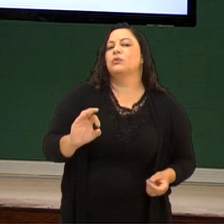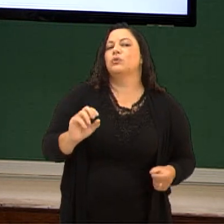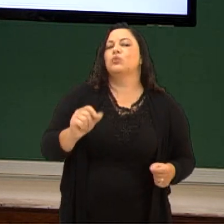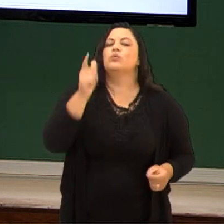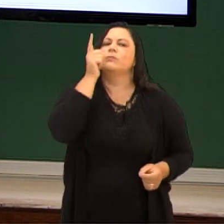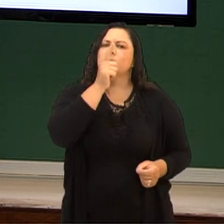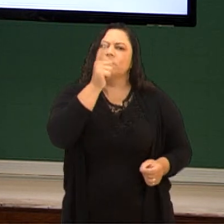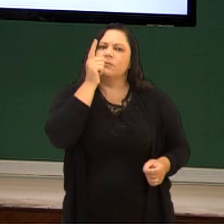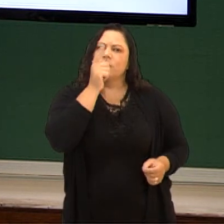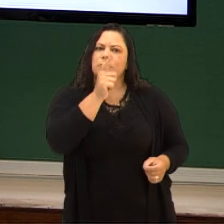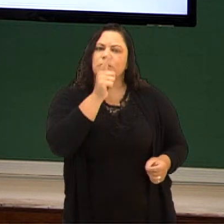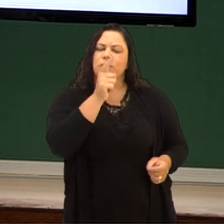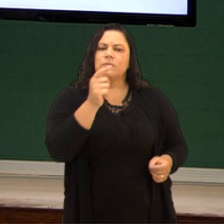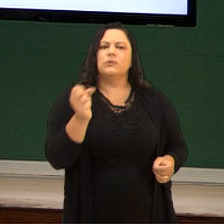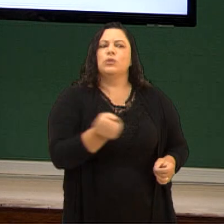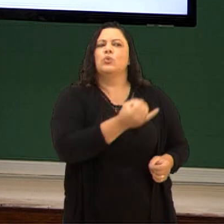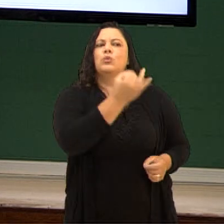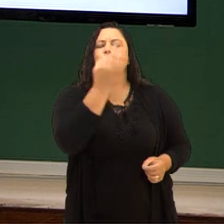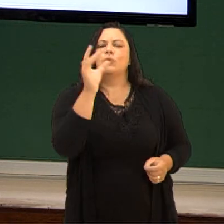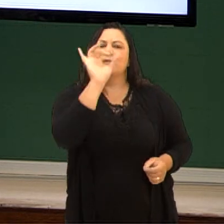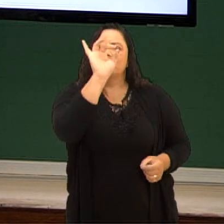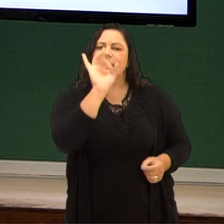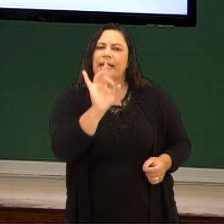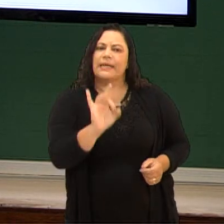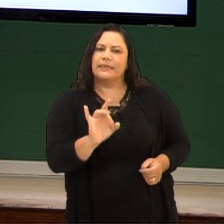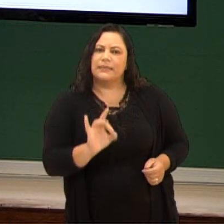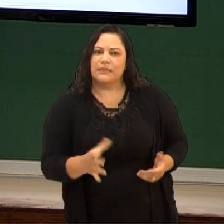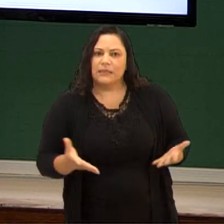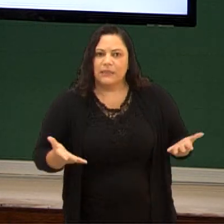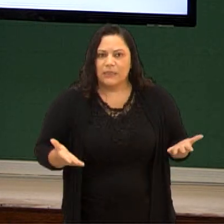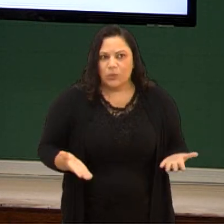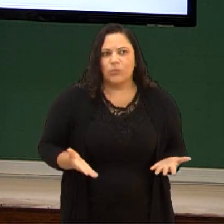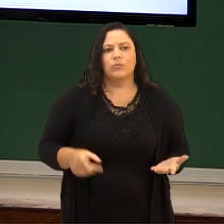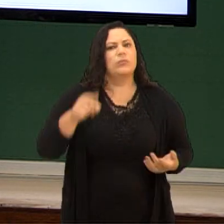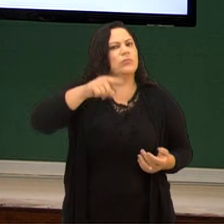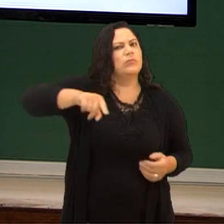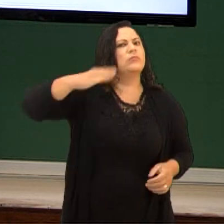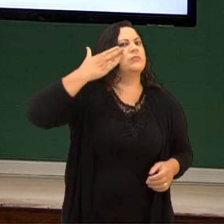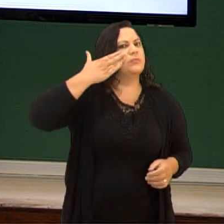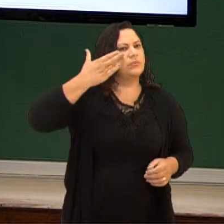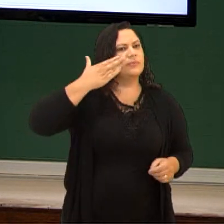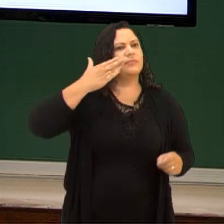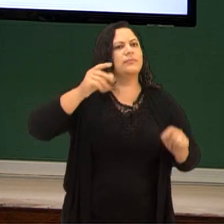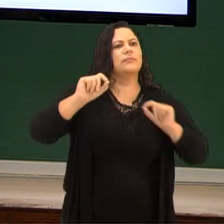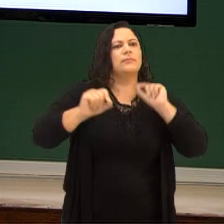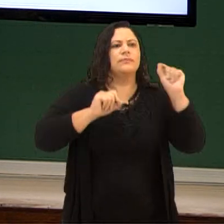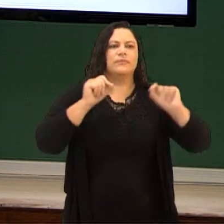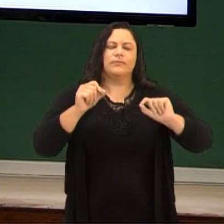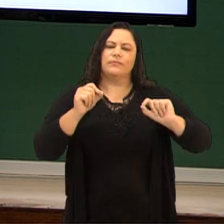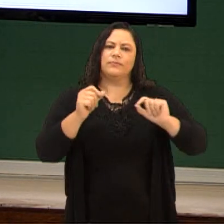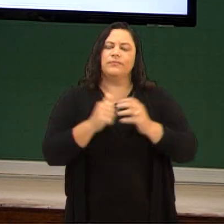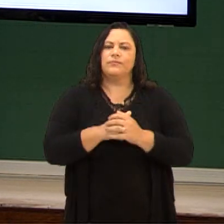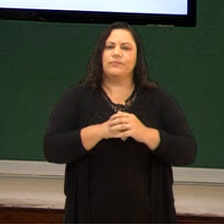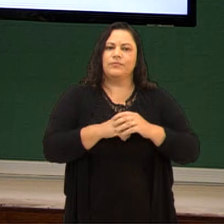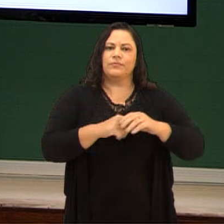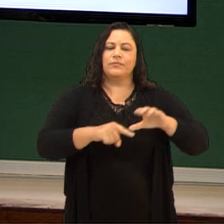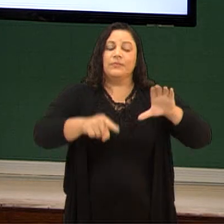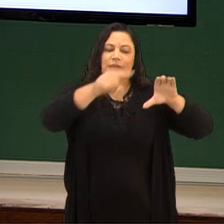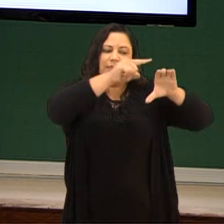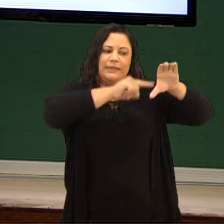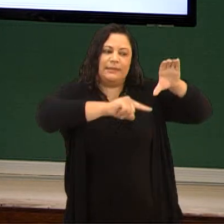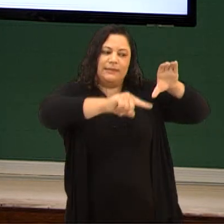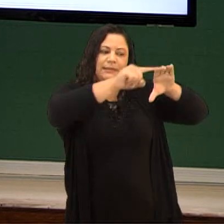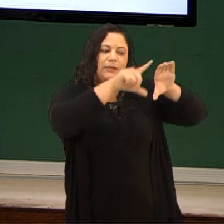o grau de inclinação de cada um desses ângulos. Porque vocês sabem que o quê? Que a circunferência, né? O